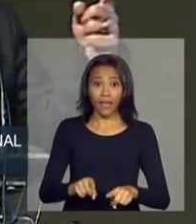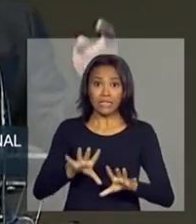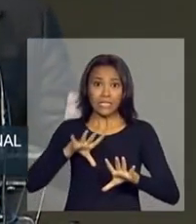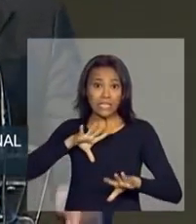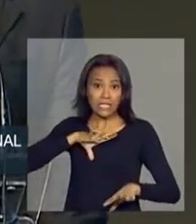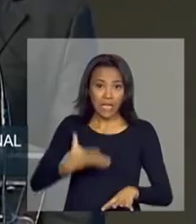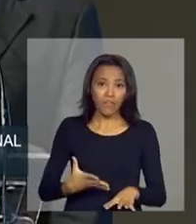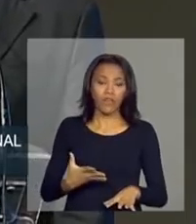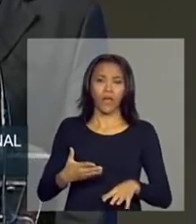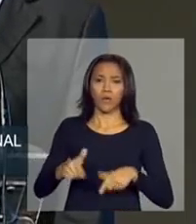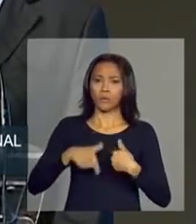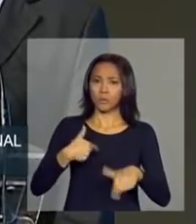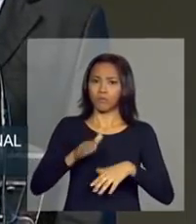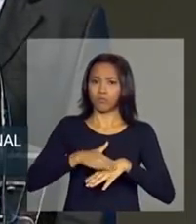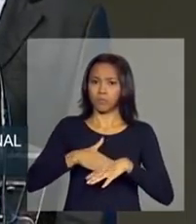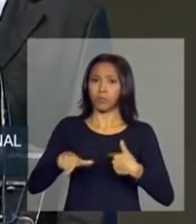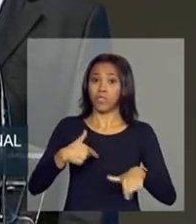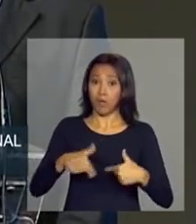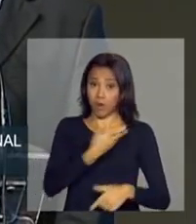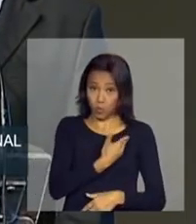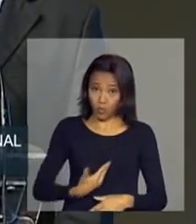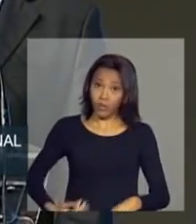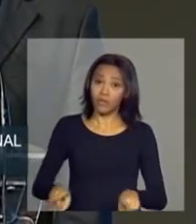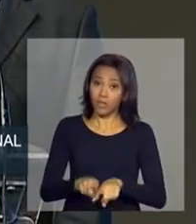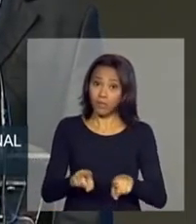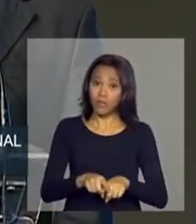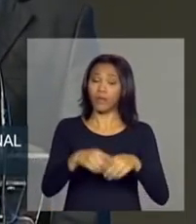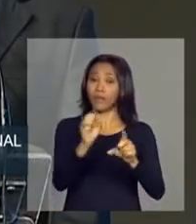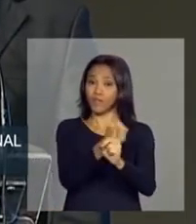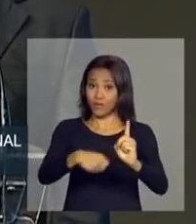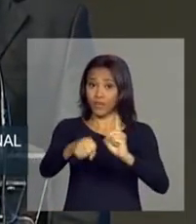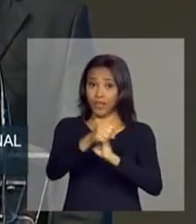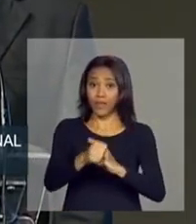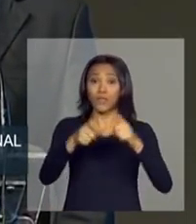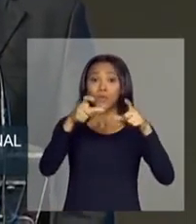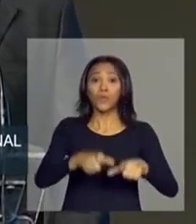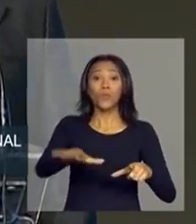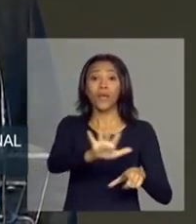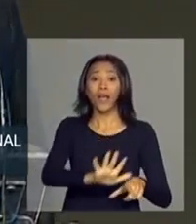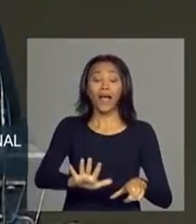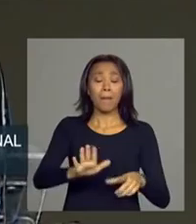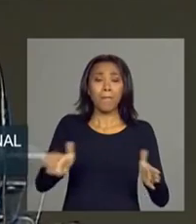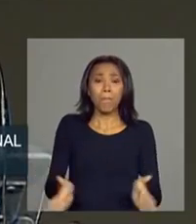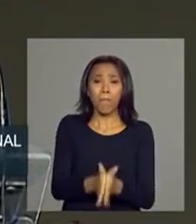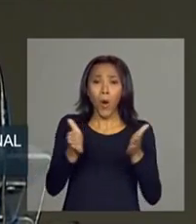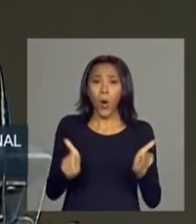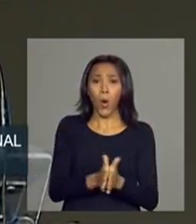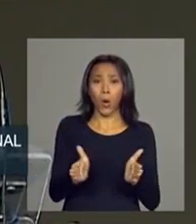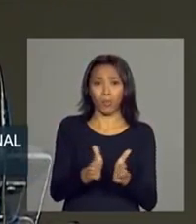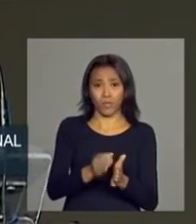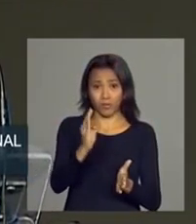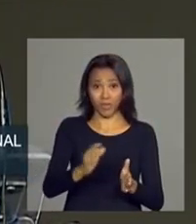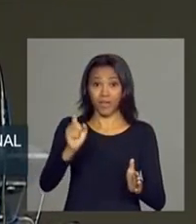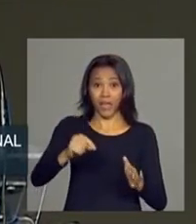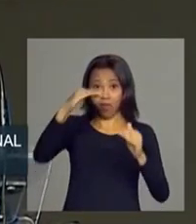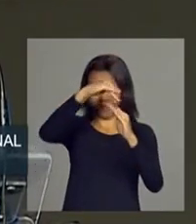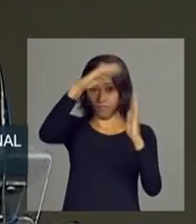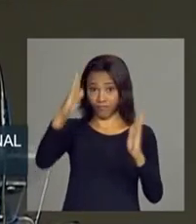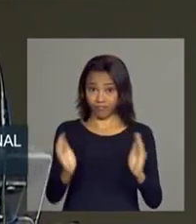braba o ano passado e estamos ameaçados de um outro ano seco esse ano, quase que a